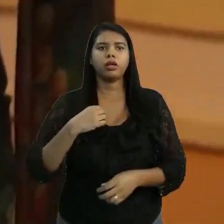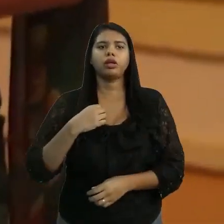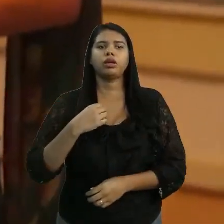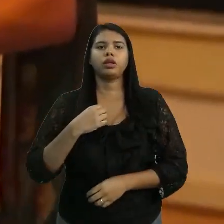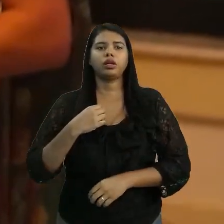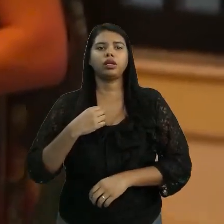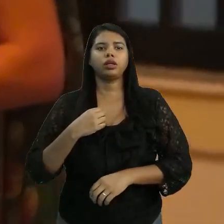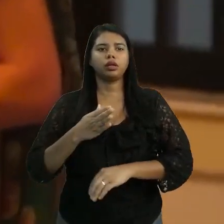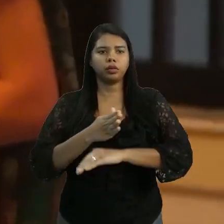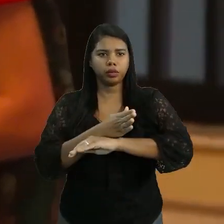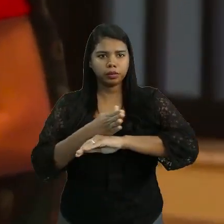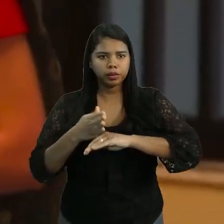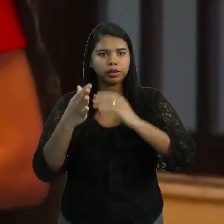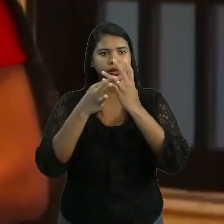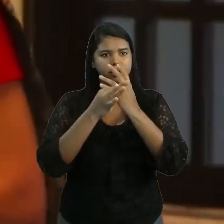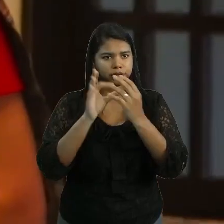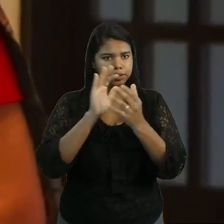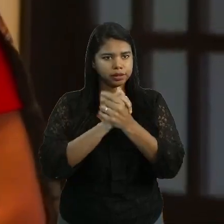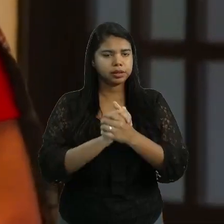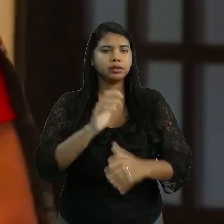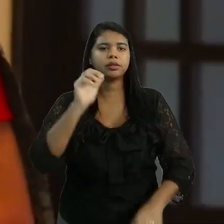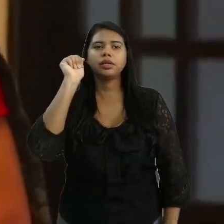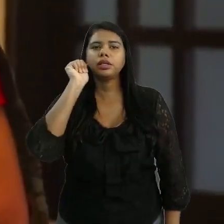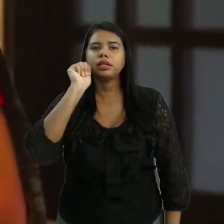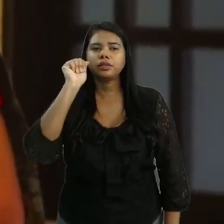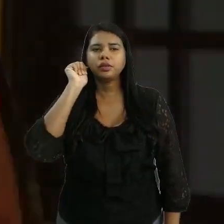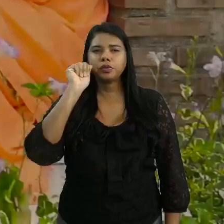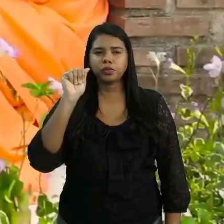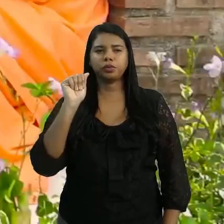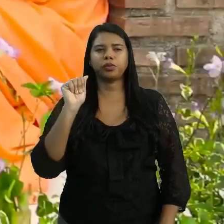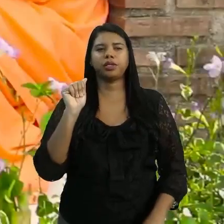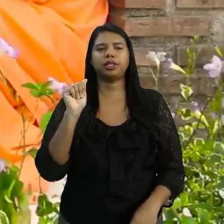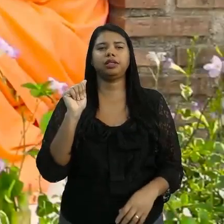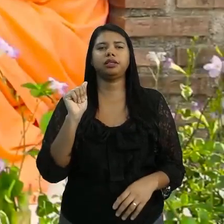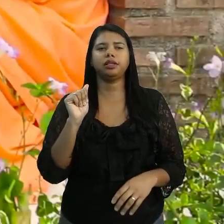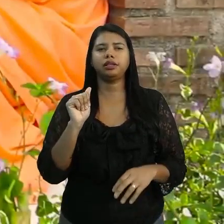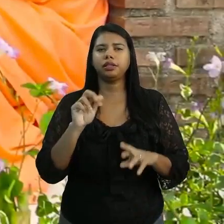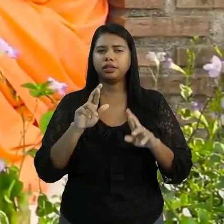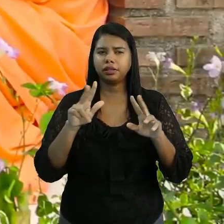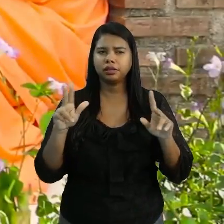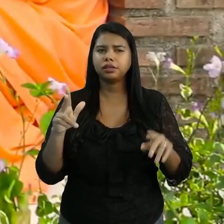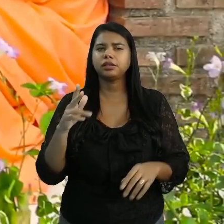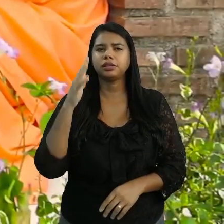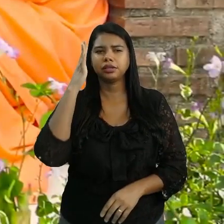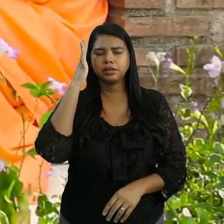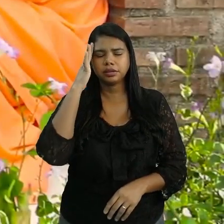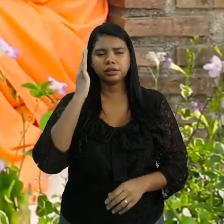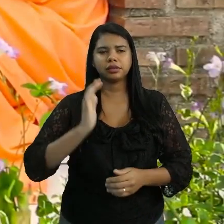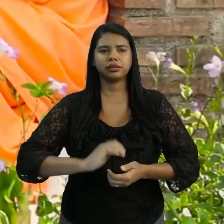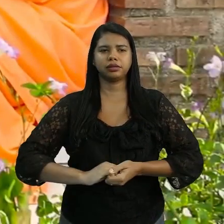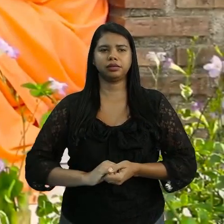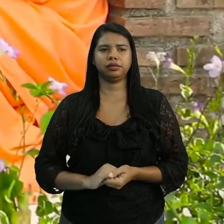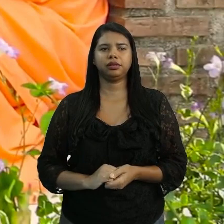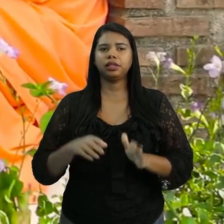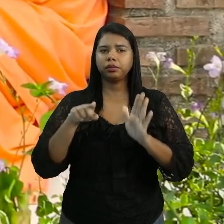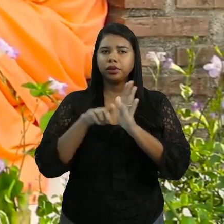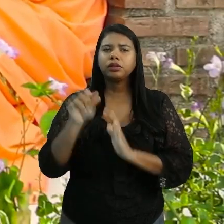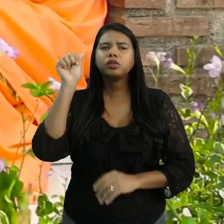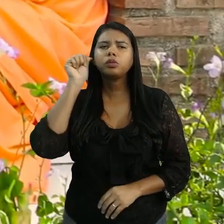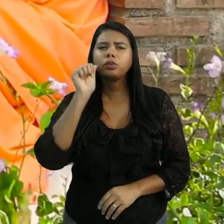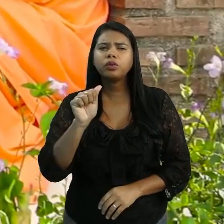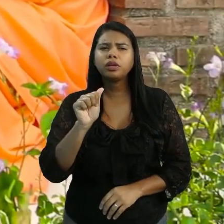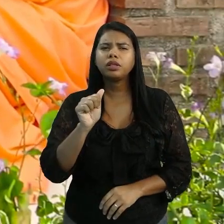são os casados, eles têm permissão para a vida sexual de uma forma regulada, né? Então, se eu ver um Hare Krishna usando essa cor, eu posso dizer que